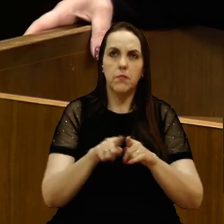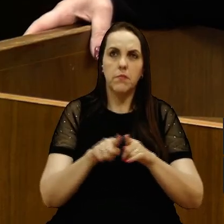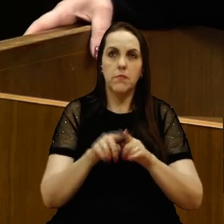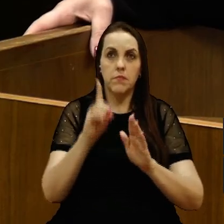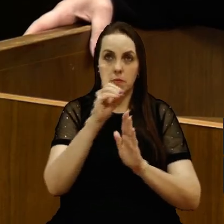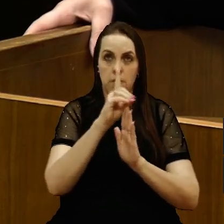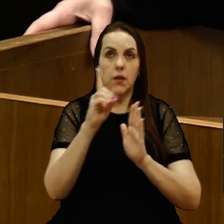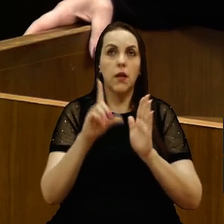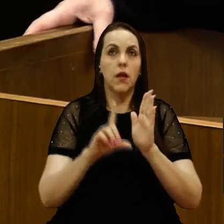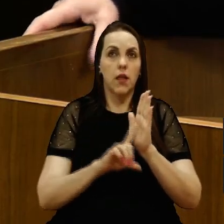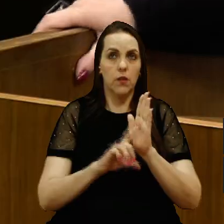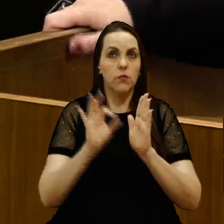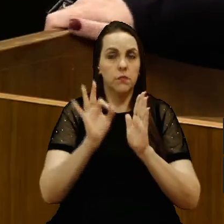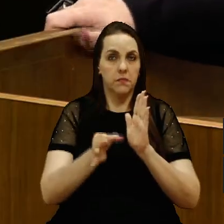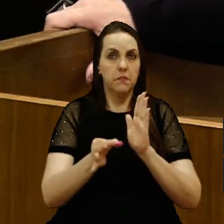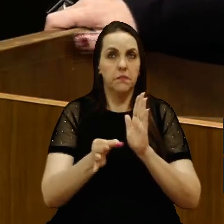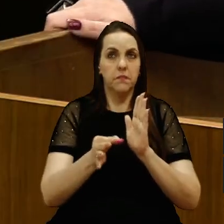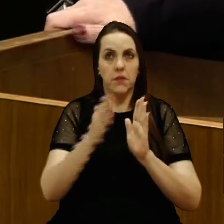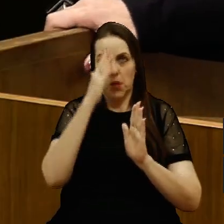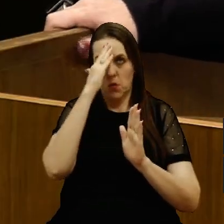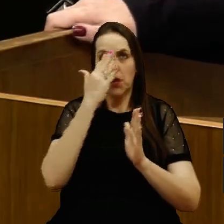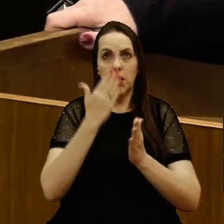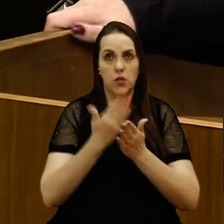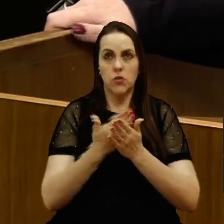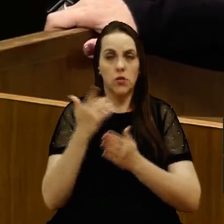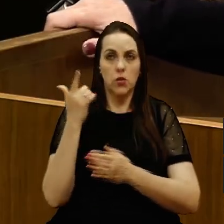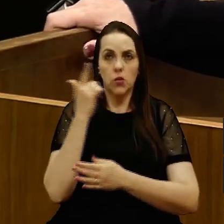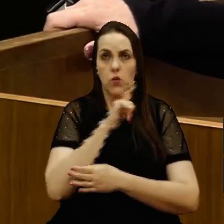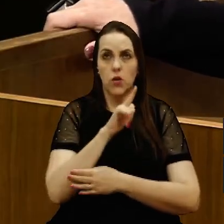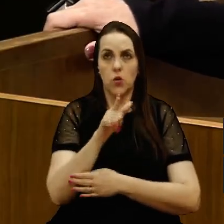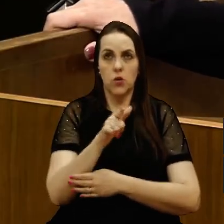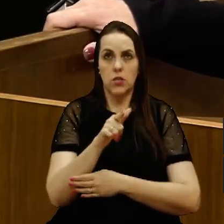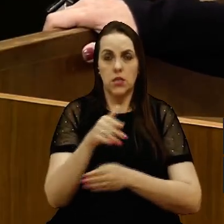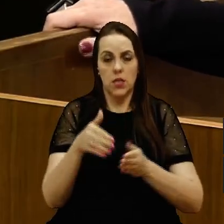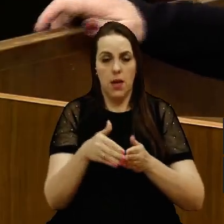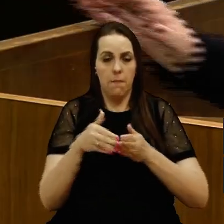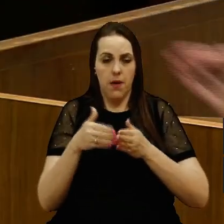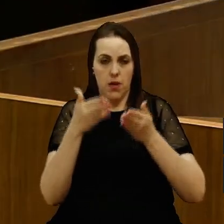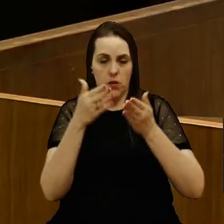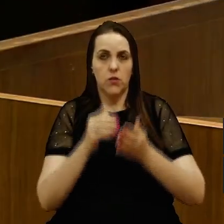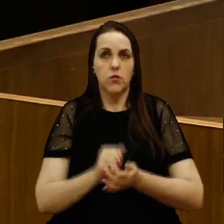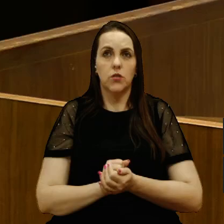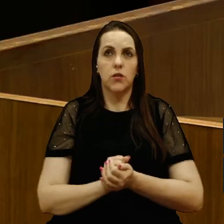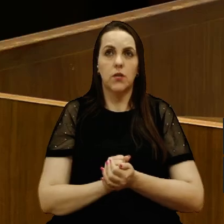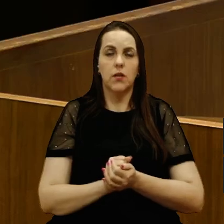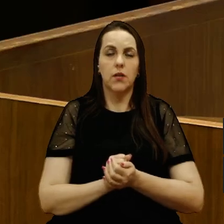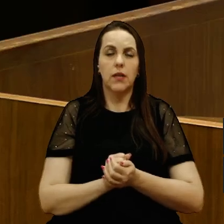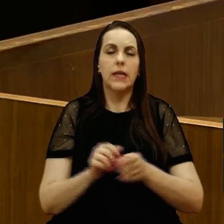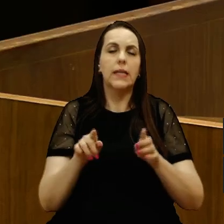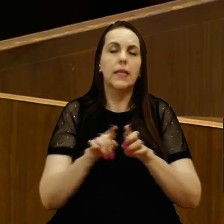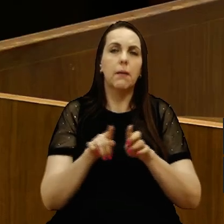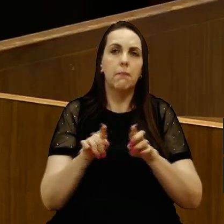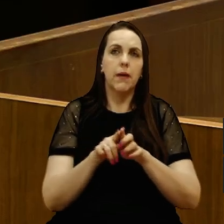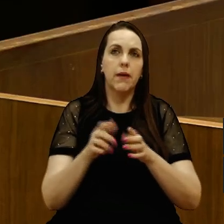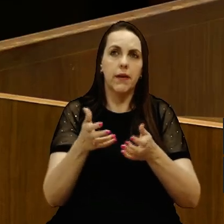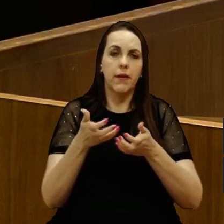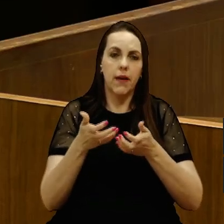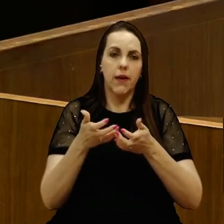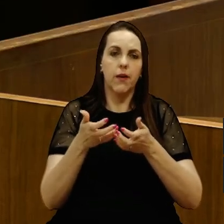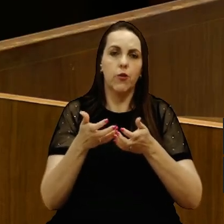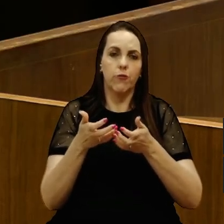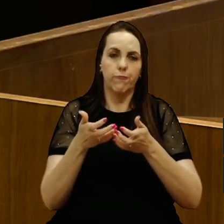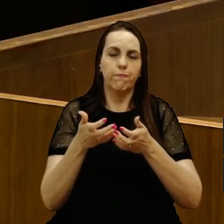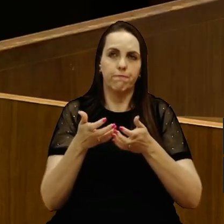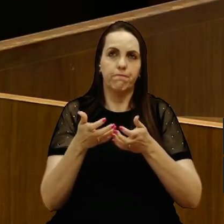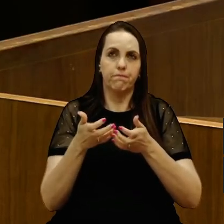decreto, tá? Eu achei que não ia conseguir lhe pediu a parte, mas, enfim, eu quero também ocupar,